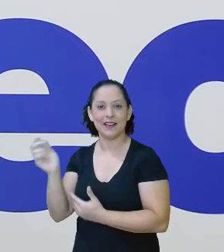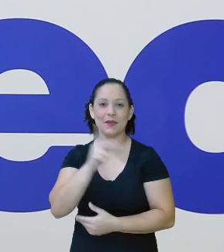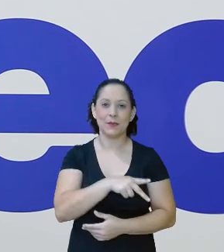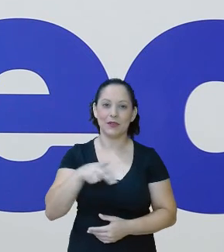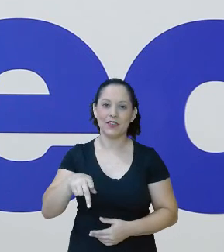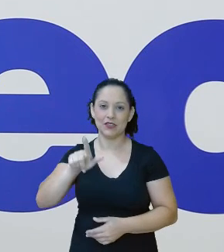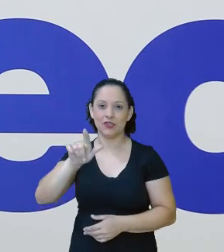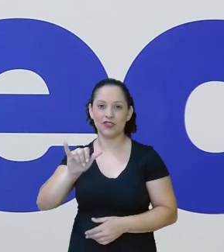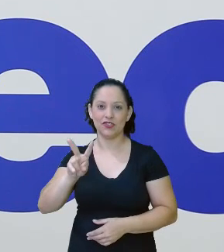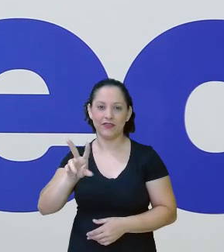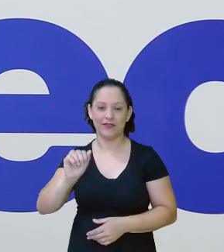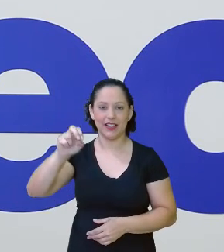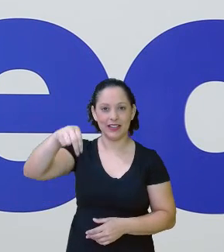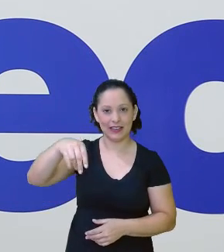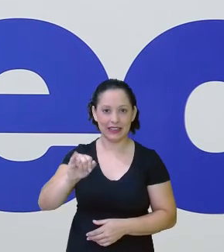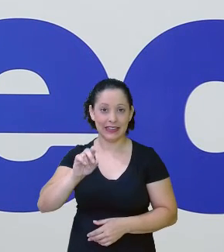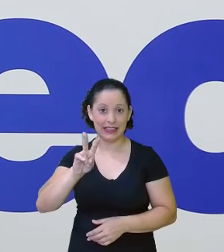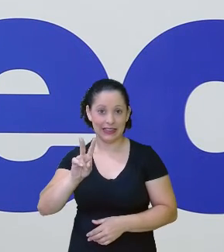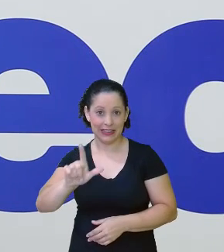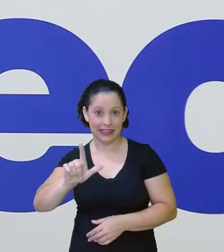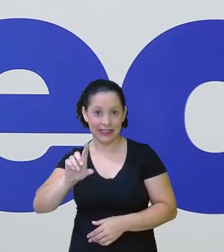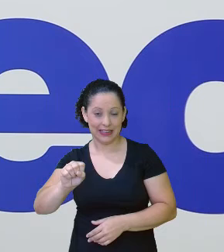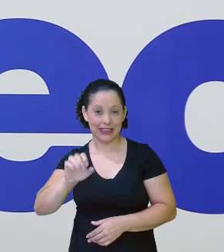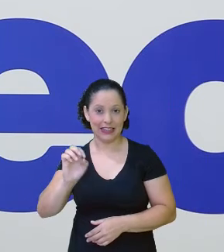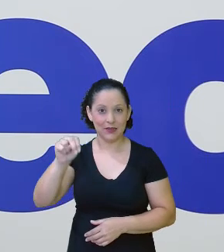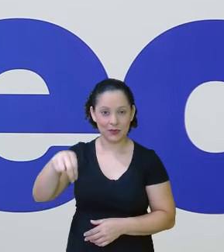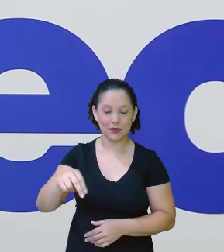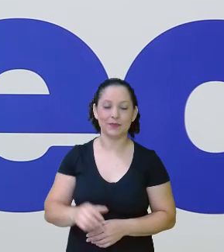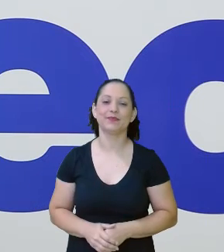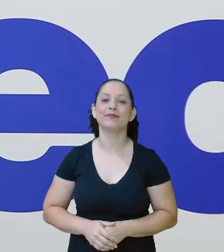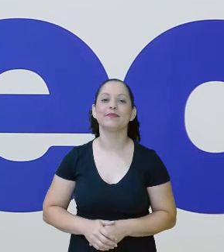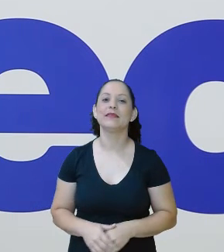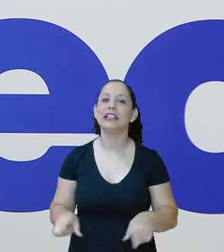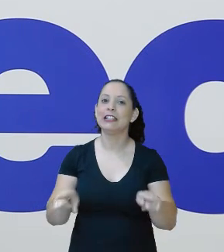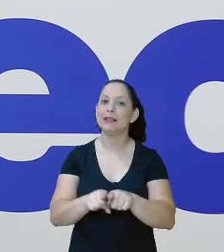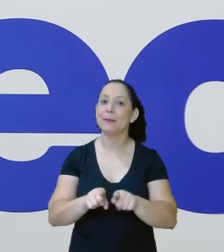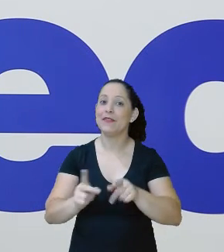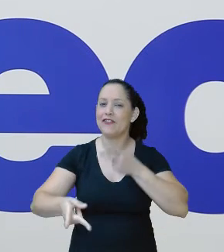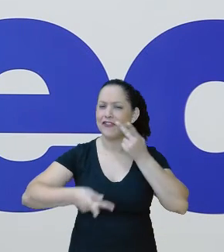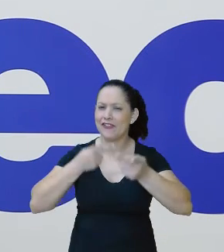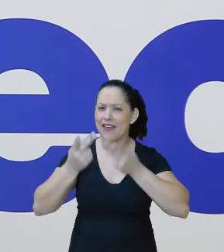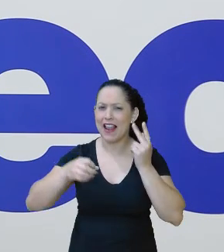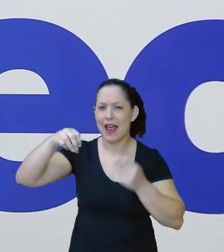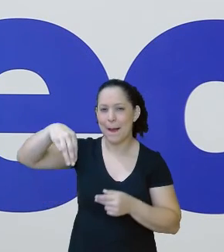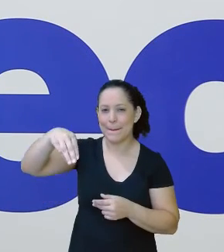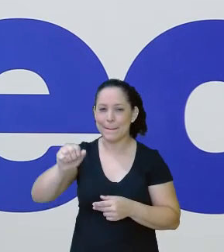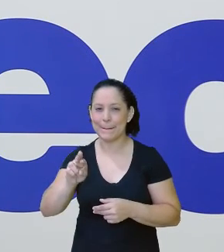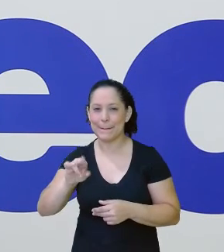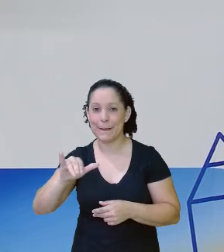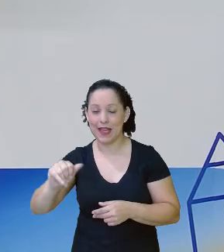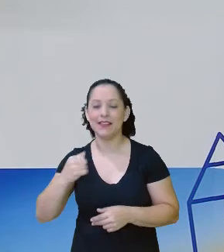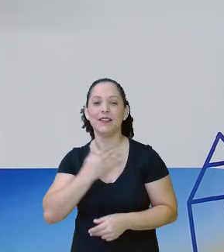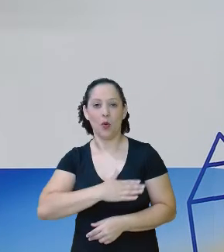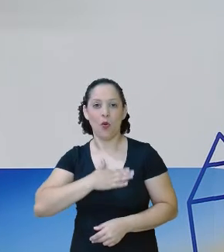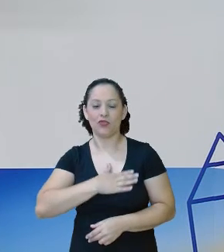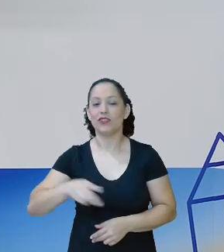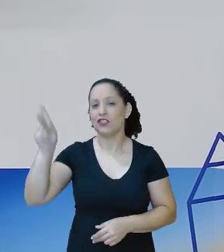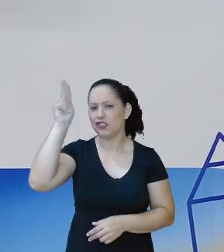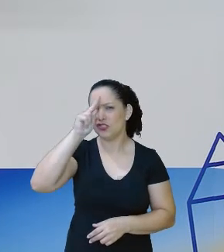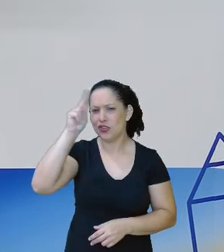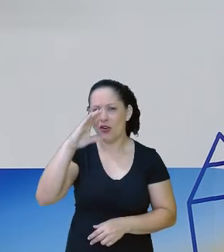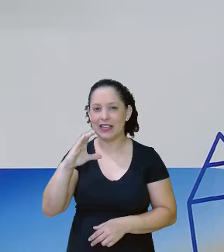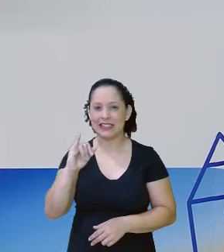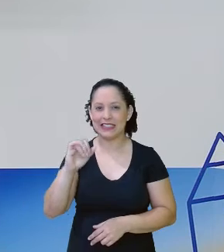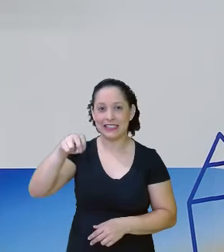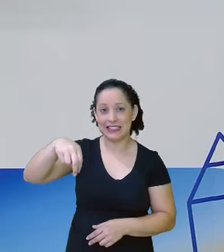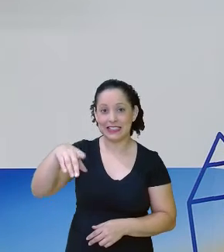Muito obrigado também. Só antes de terminar, dizer, sim, que a Maria gosta da Cinderela. Olha, eu também gosto, Maria, eu também gosto. Já